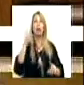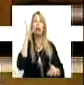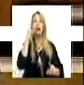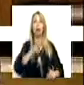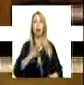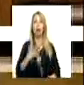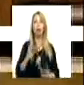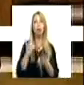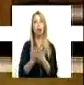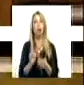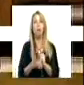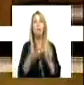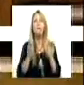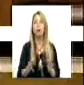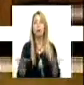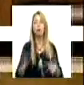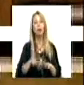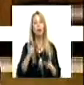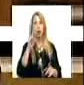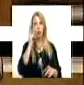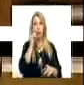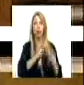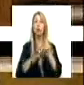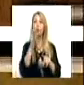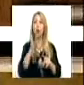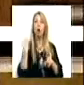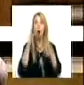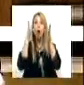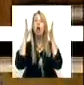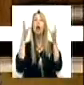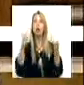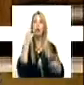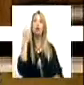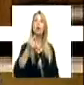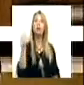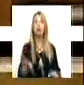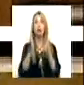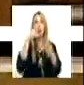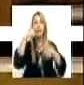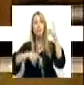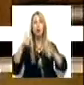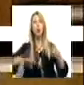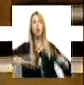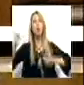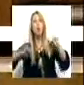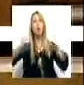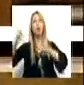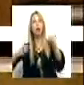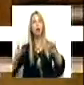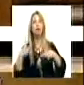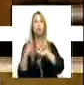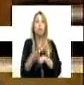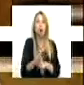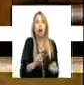senhores deputados, uma atenção muito particular a matérias como a mobilidade de passageiros, quer pelas alternativas